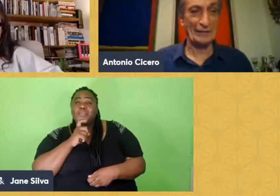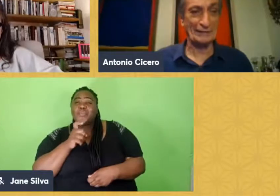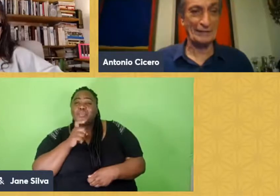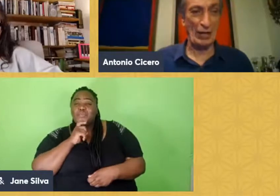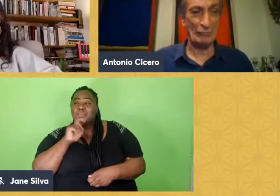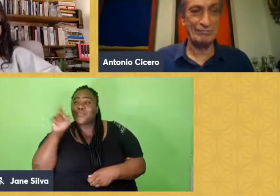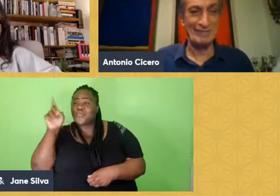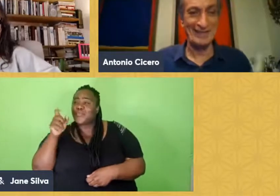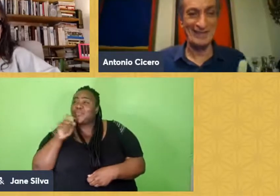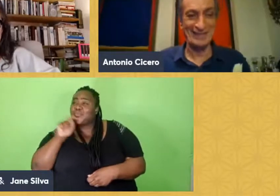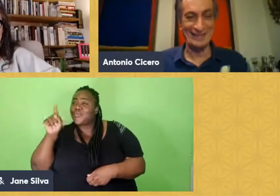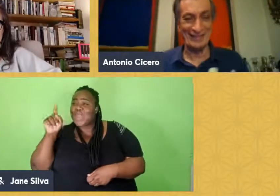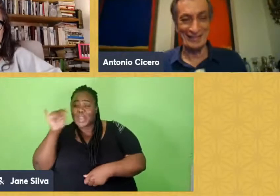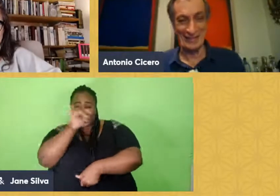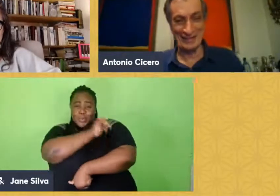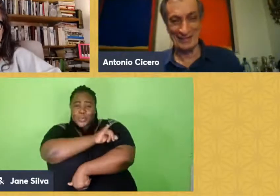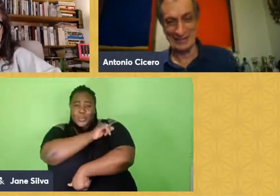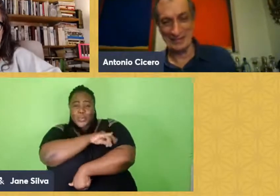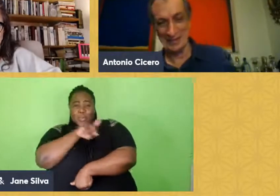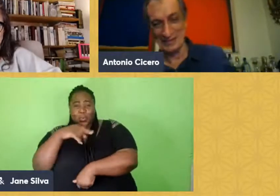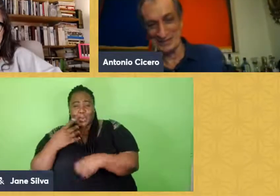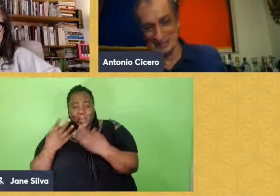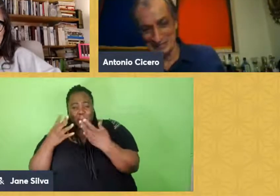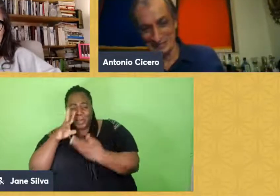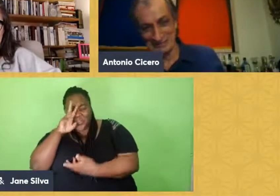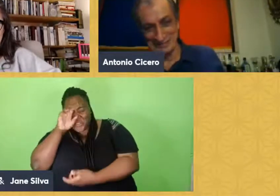quase glacial?